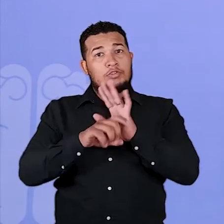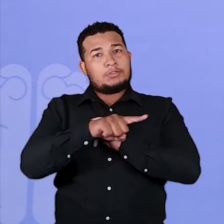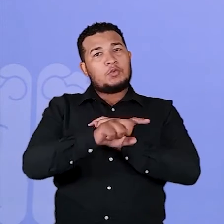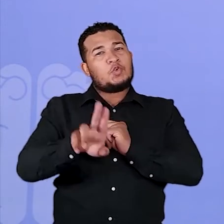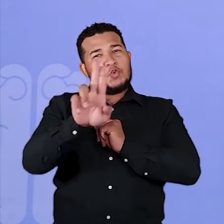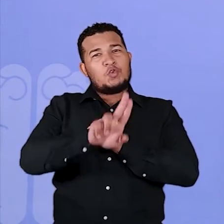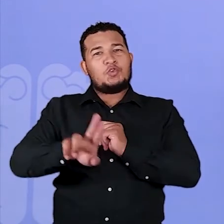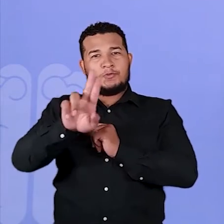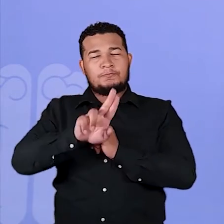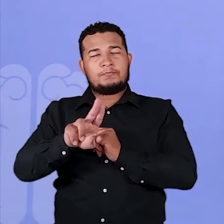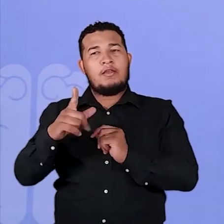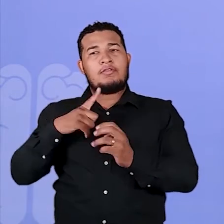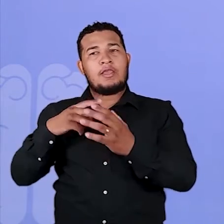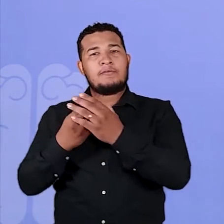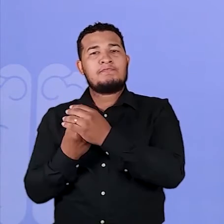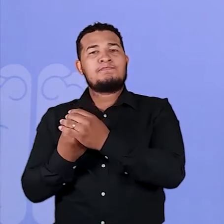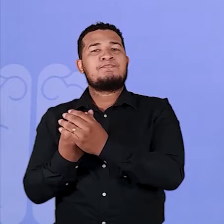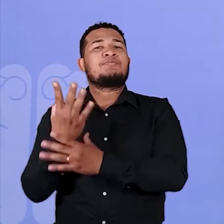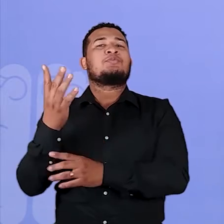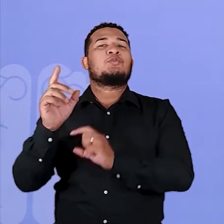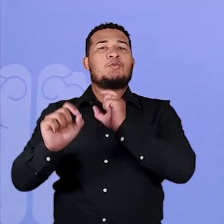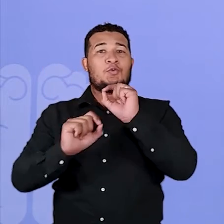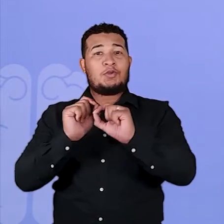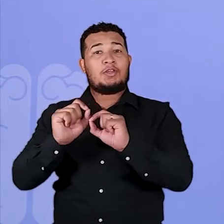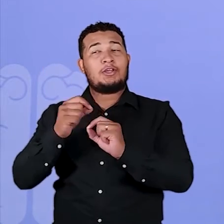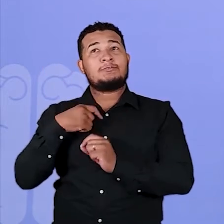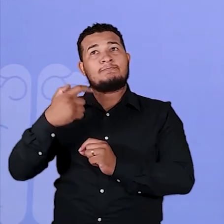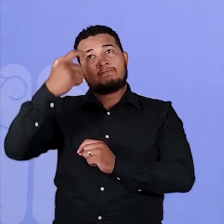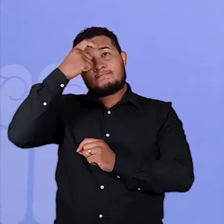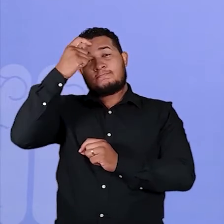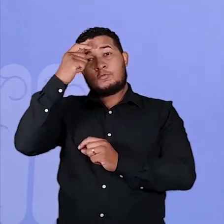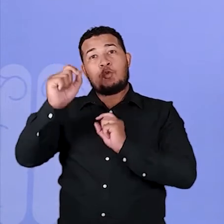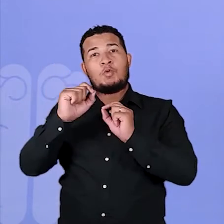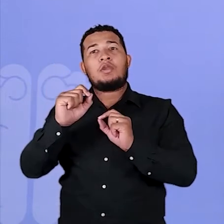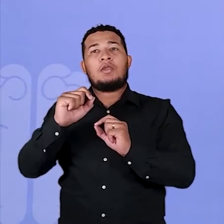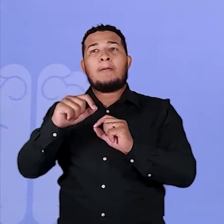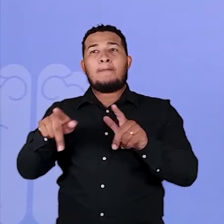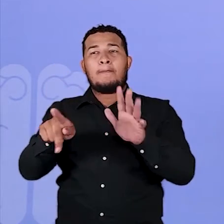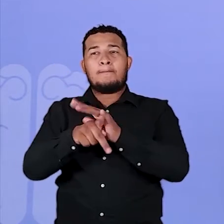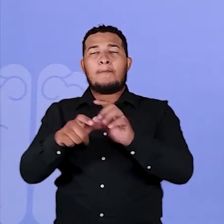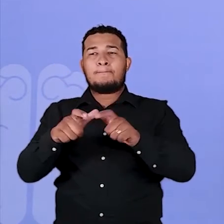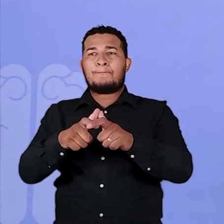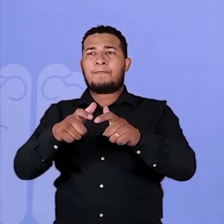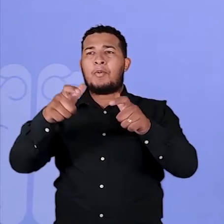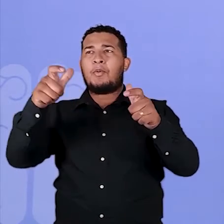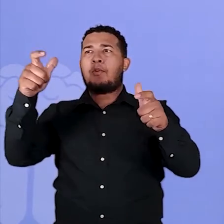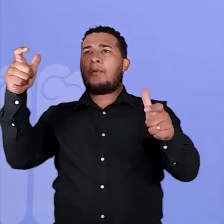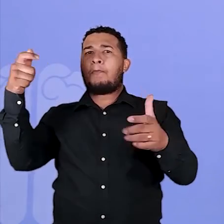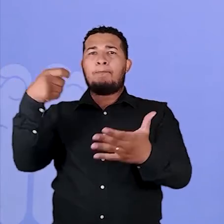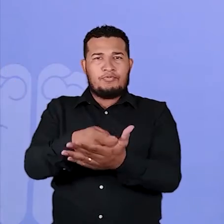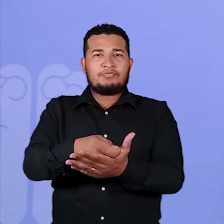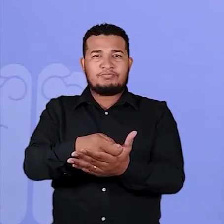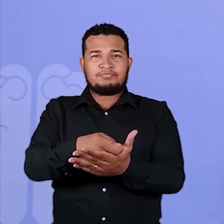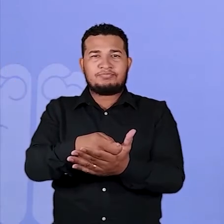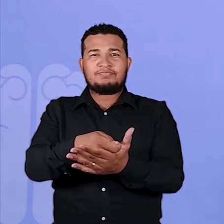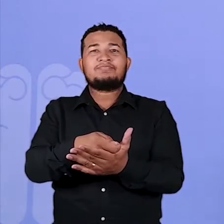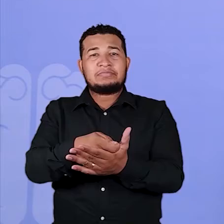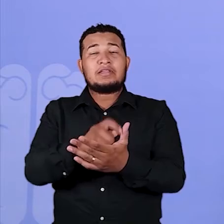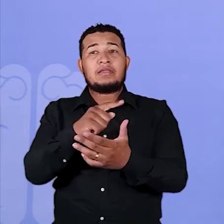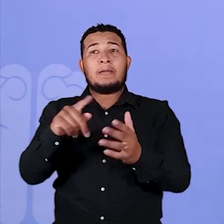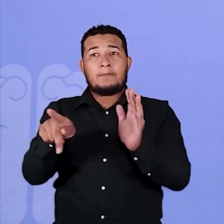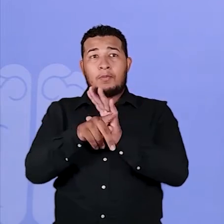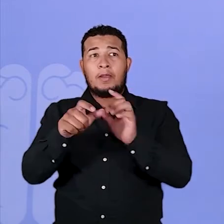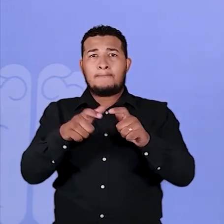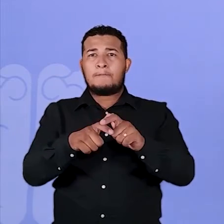aqui que nasce aquela noção de ditadura da maioria, a ideia de que são